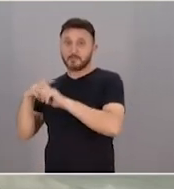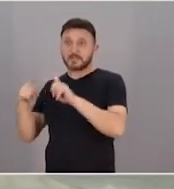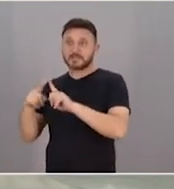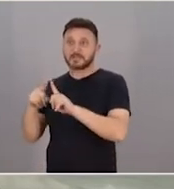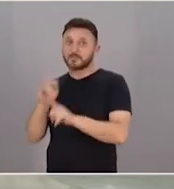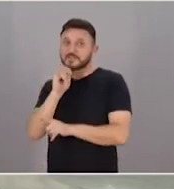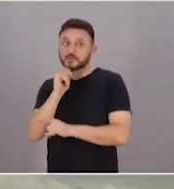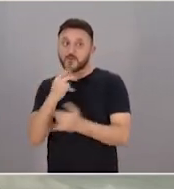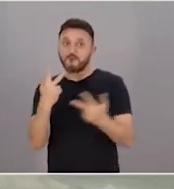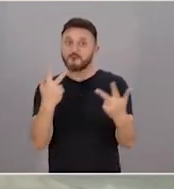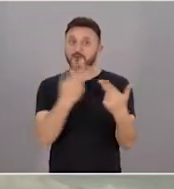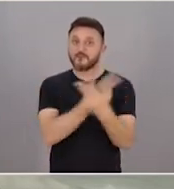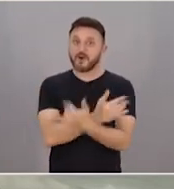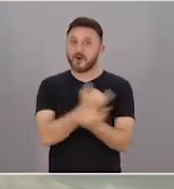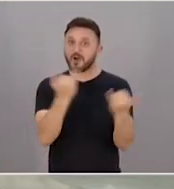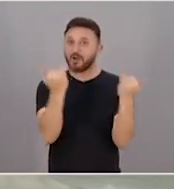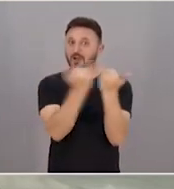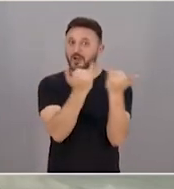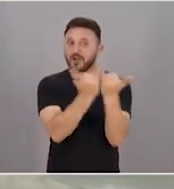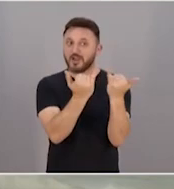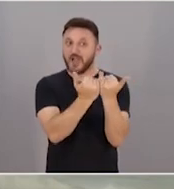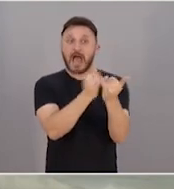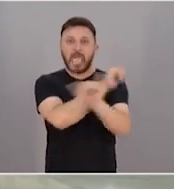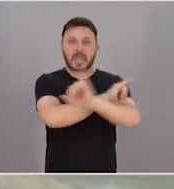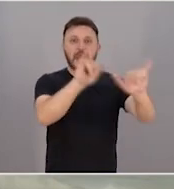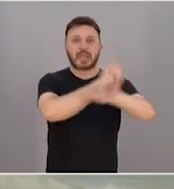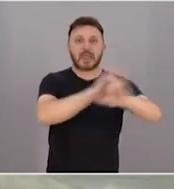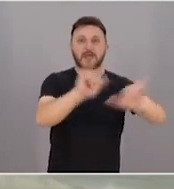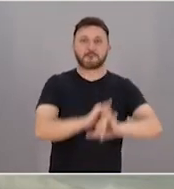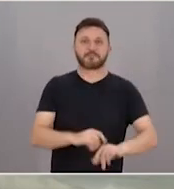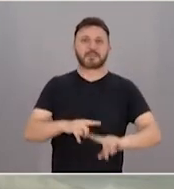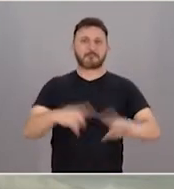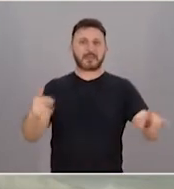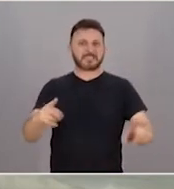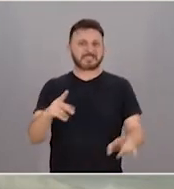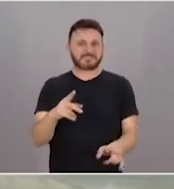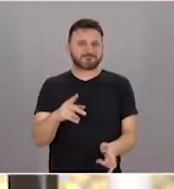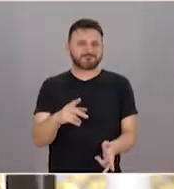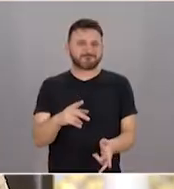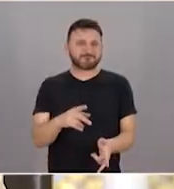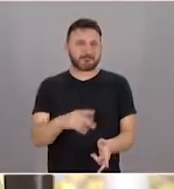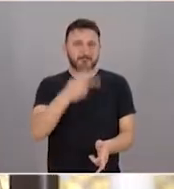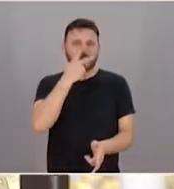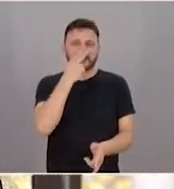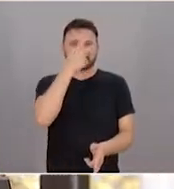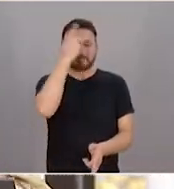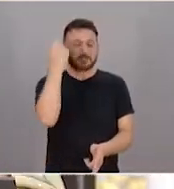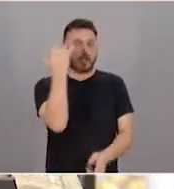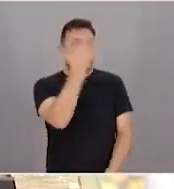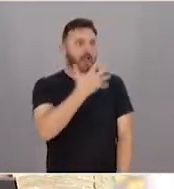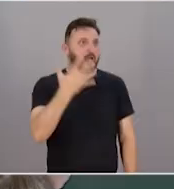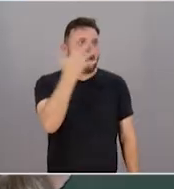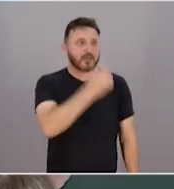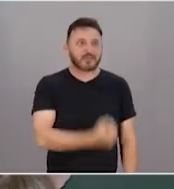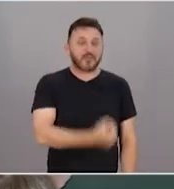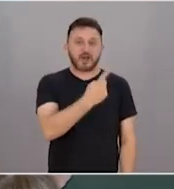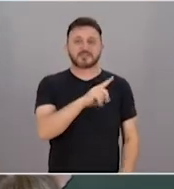uma fofoca, e quanto mais escandalosa, mais picante, mais